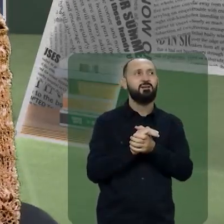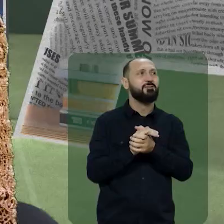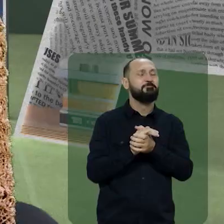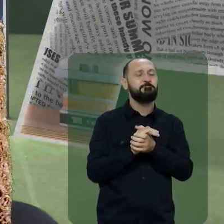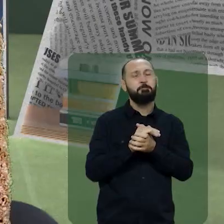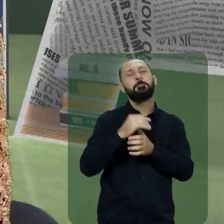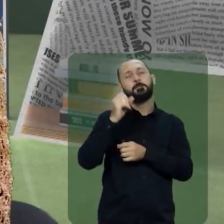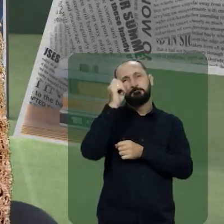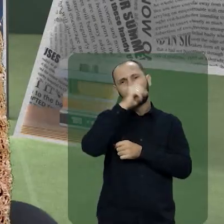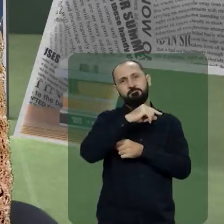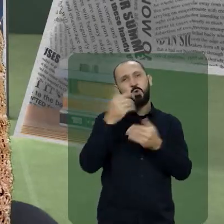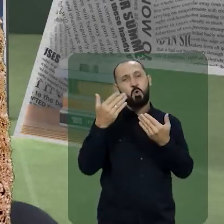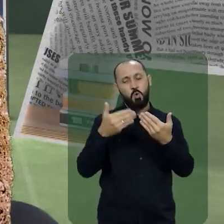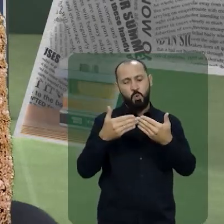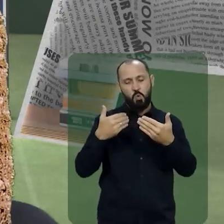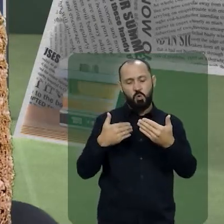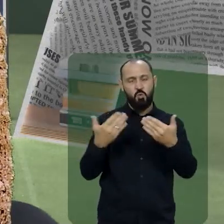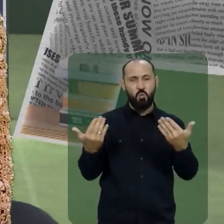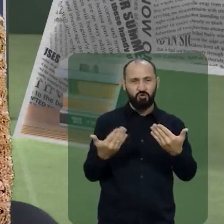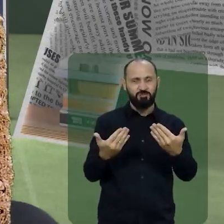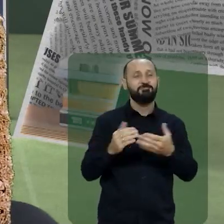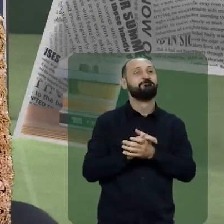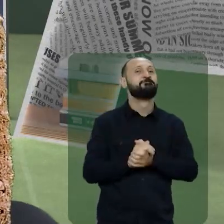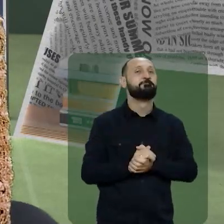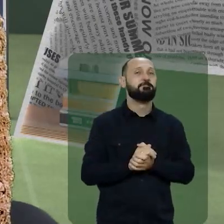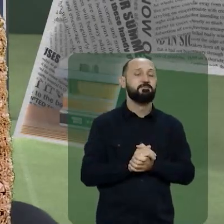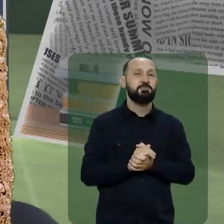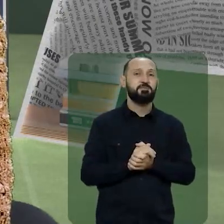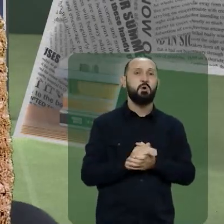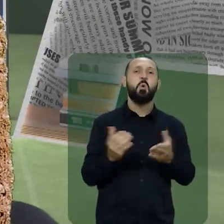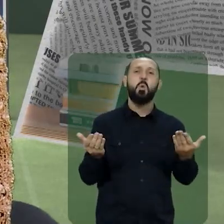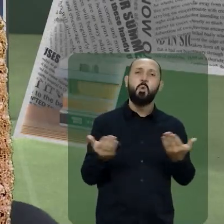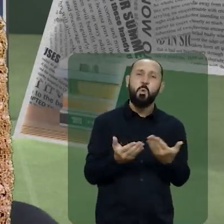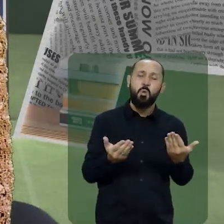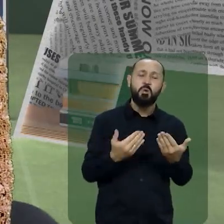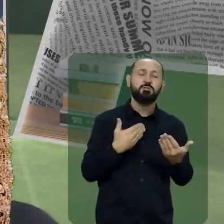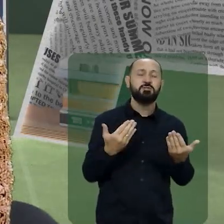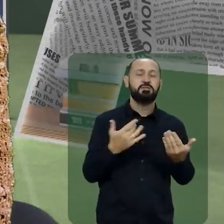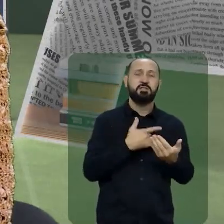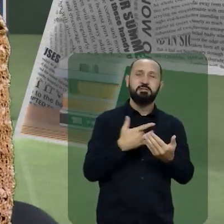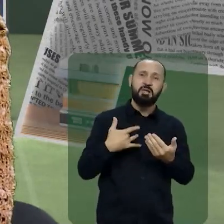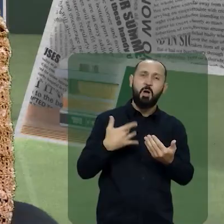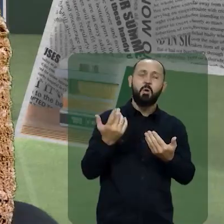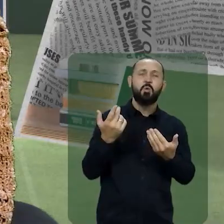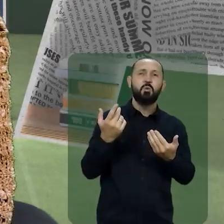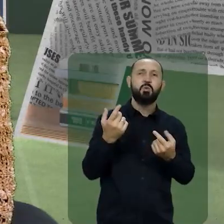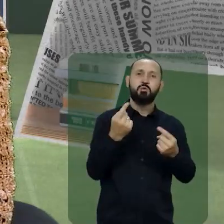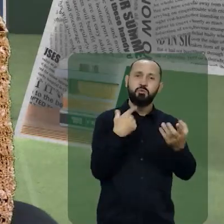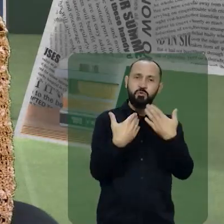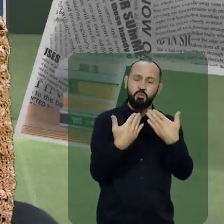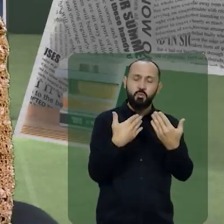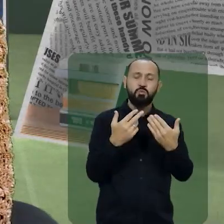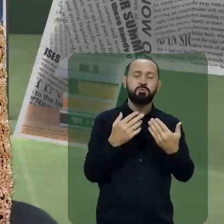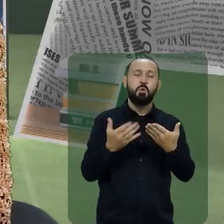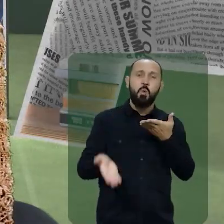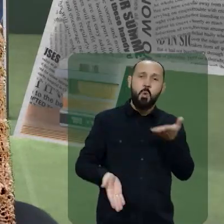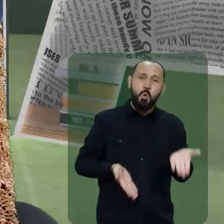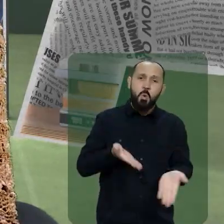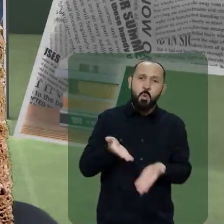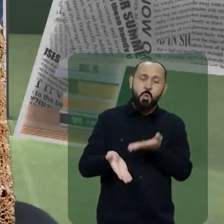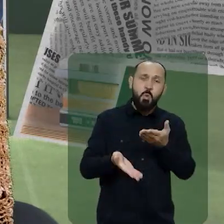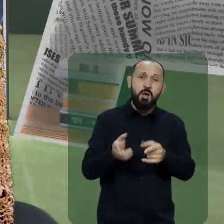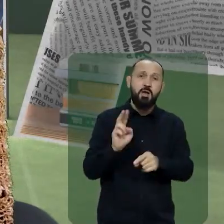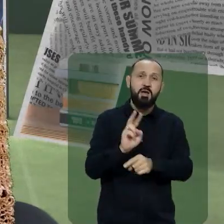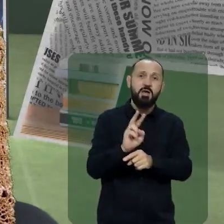era muito mais difícil que hoje. Então, hoje a saúde discute os cuidados paliativos, que é uma